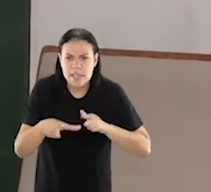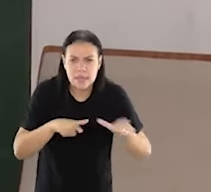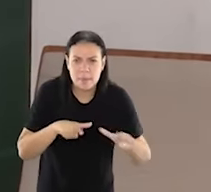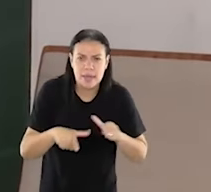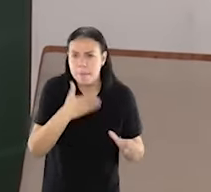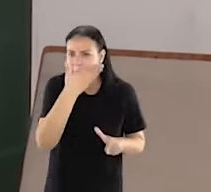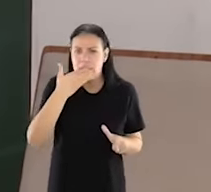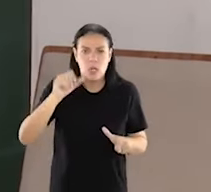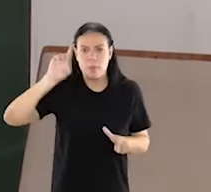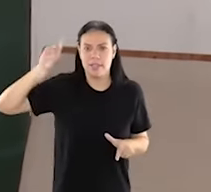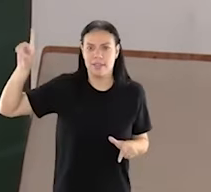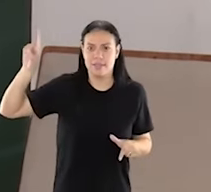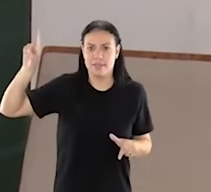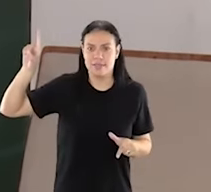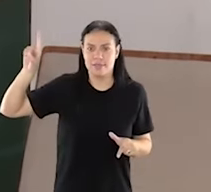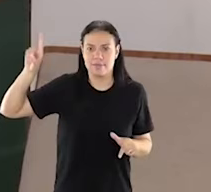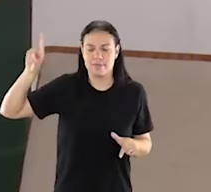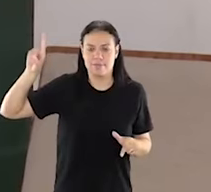verso 4,